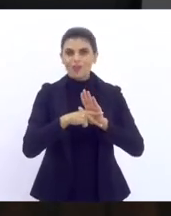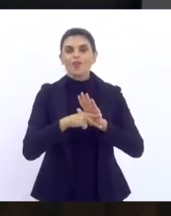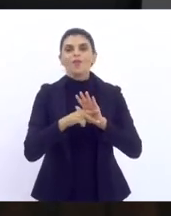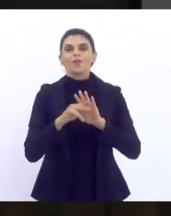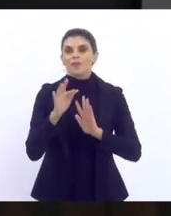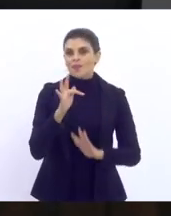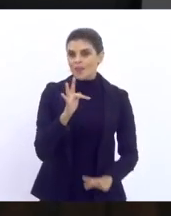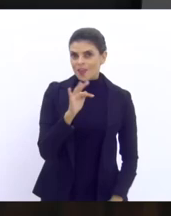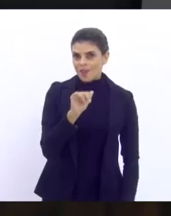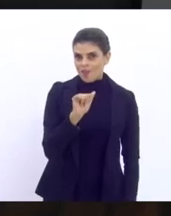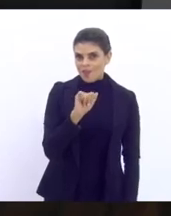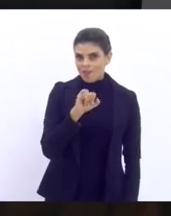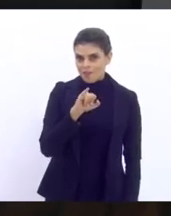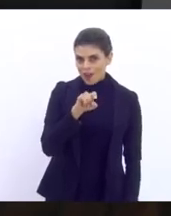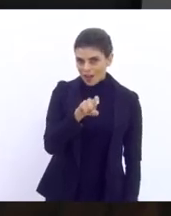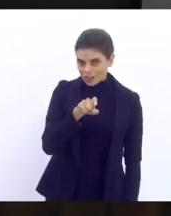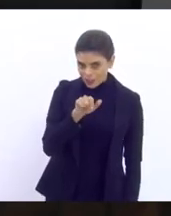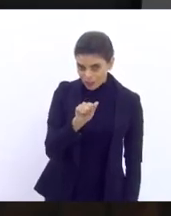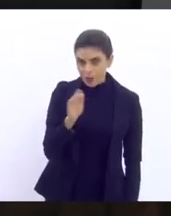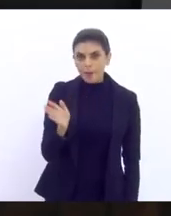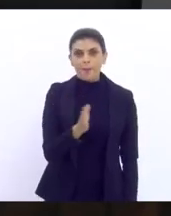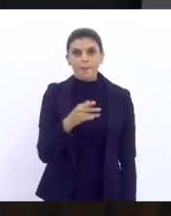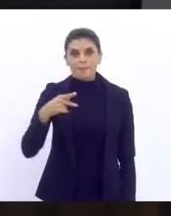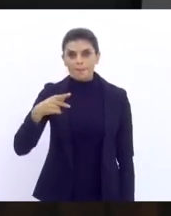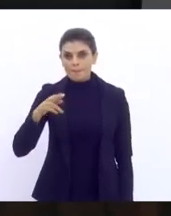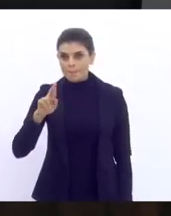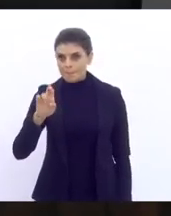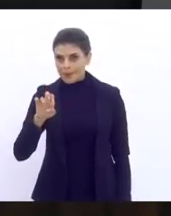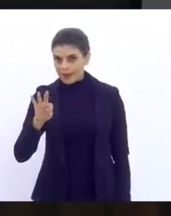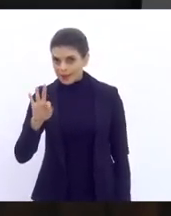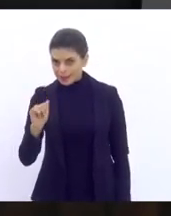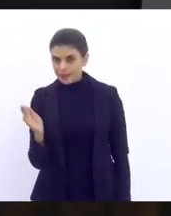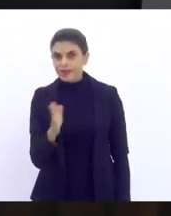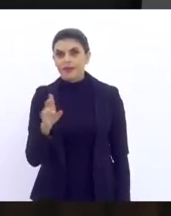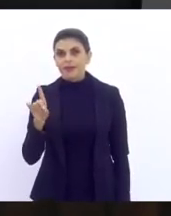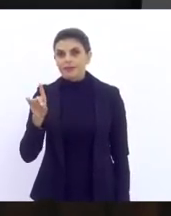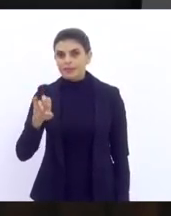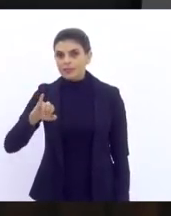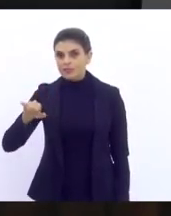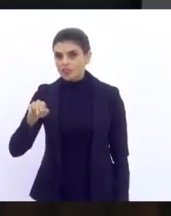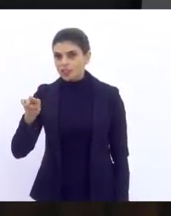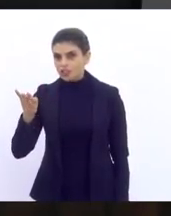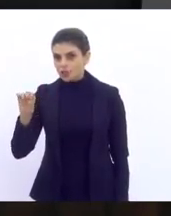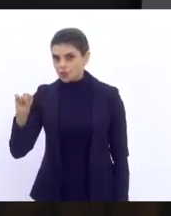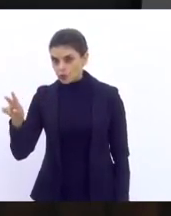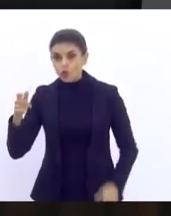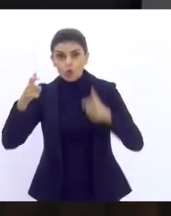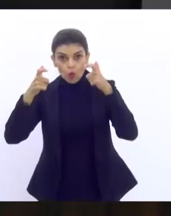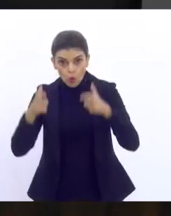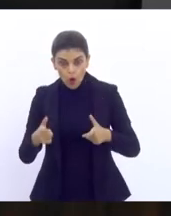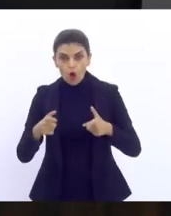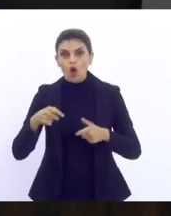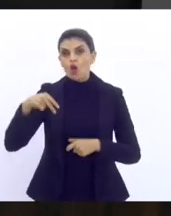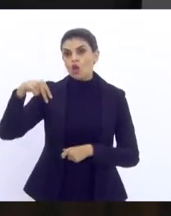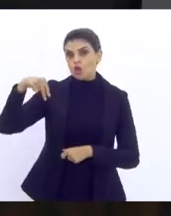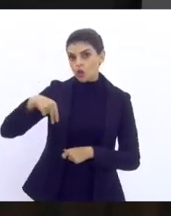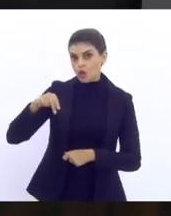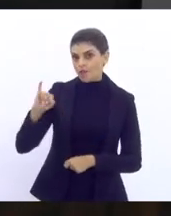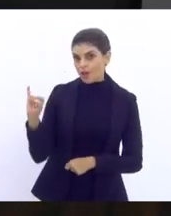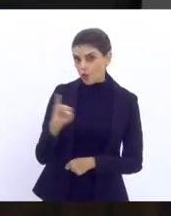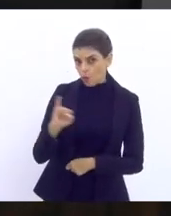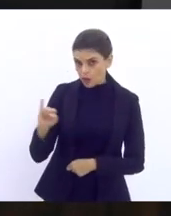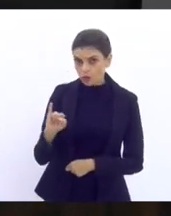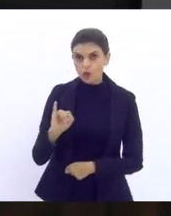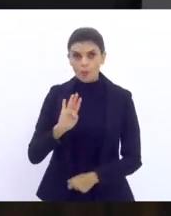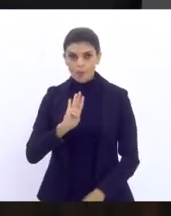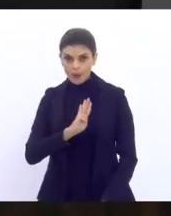na cidade de Nova Iguaçu. E nós lá estivemos presentes e temos apoiado não